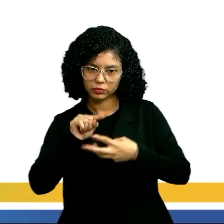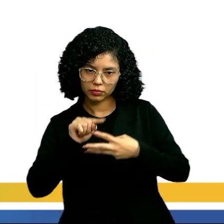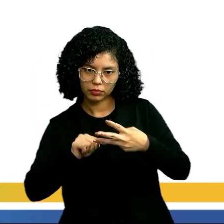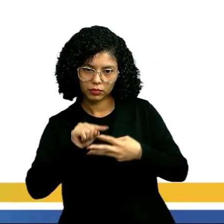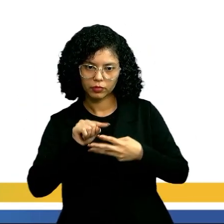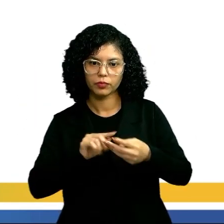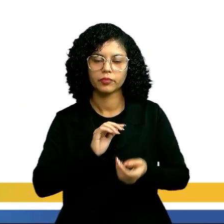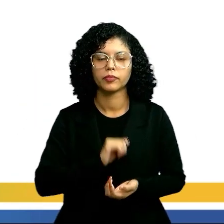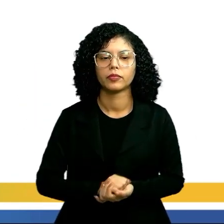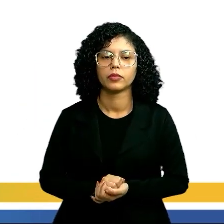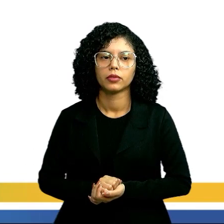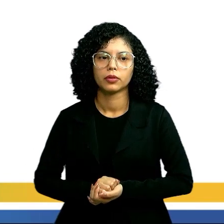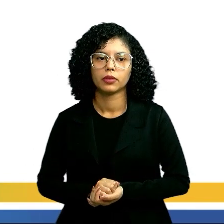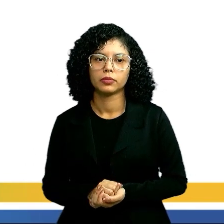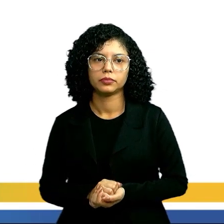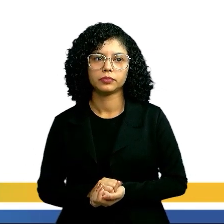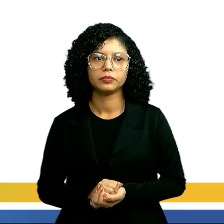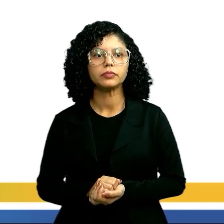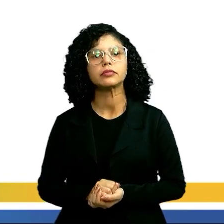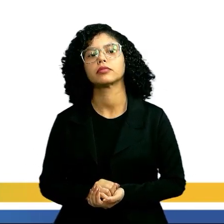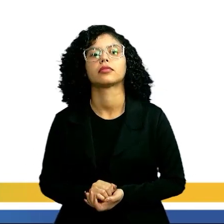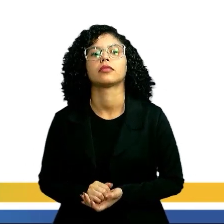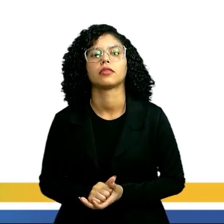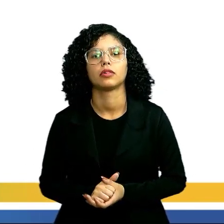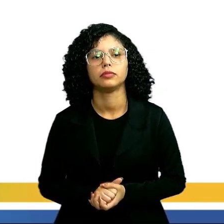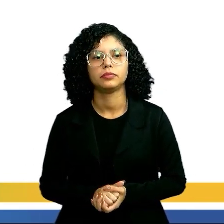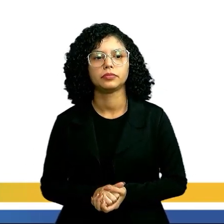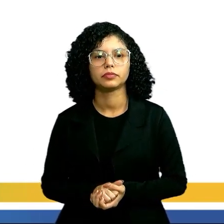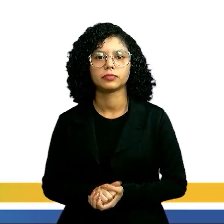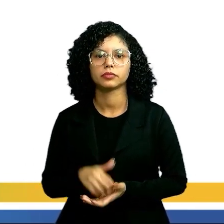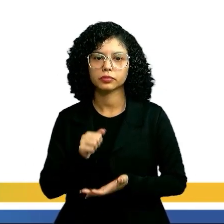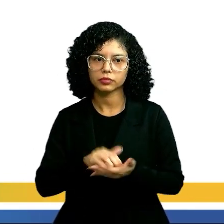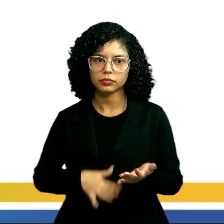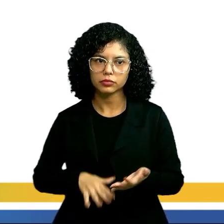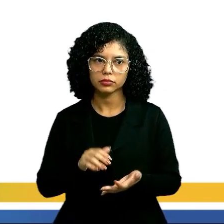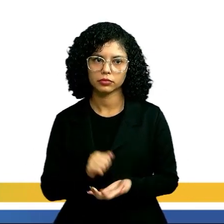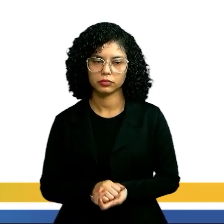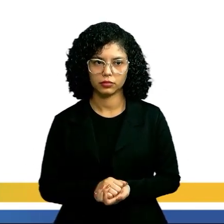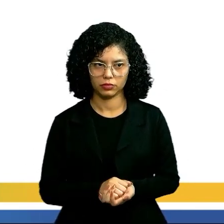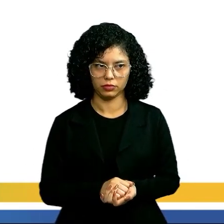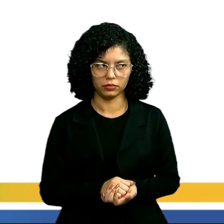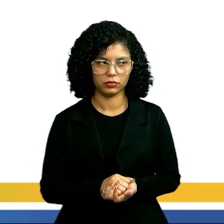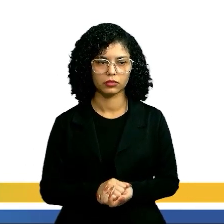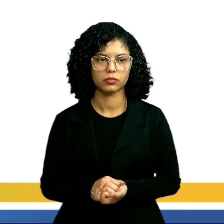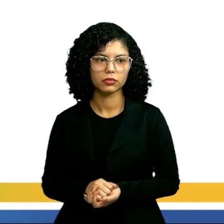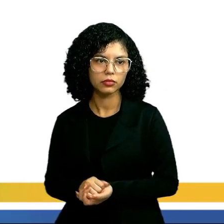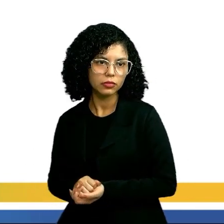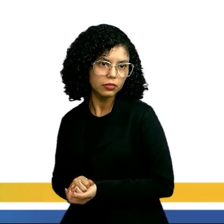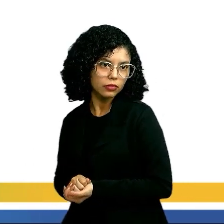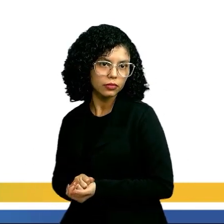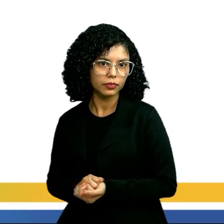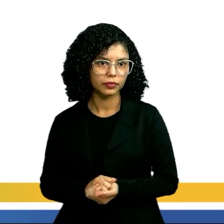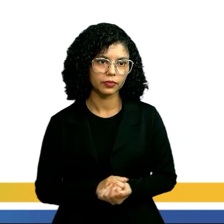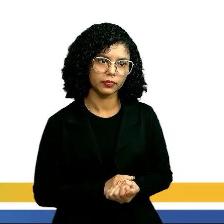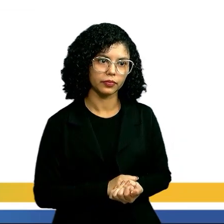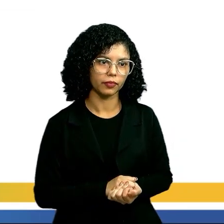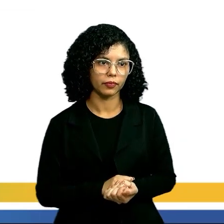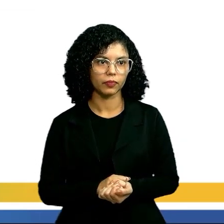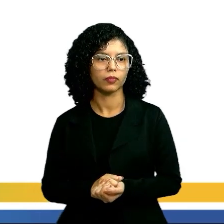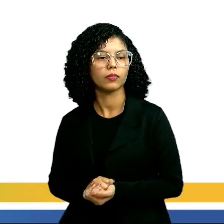lática e a atividade. Vamos lá. Vai que é tua.